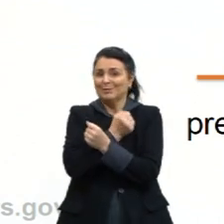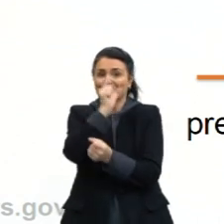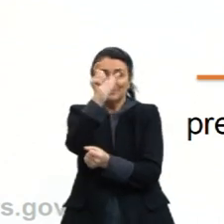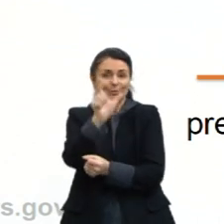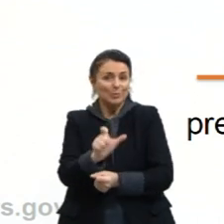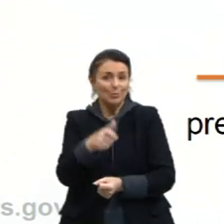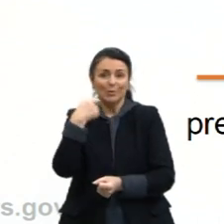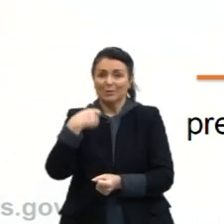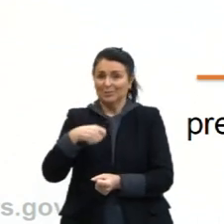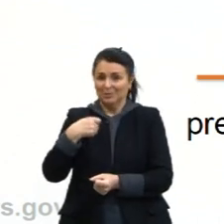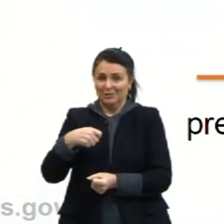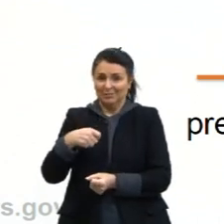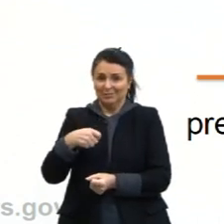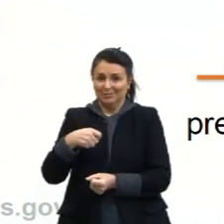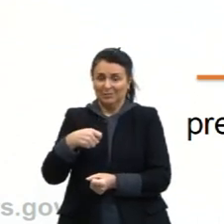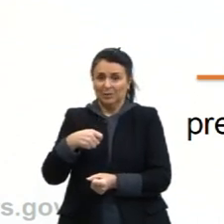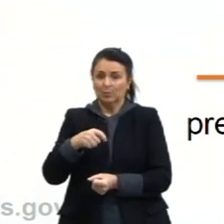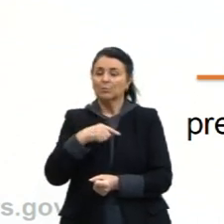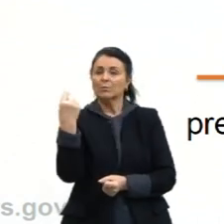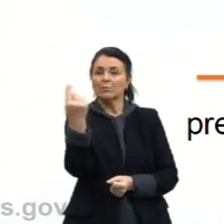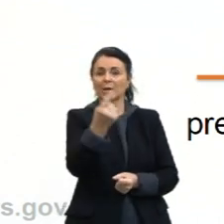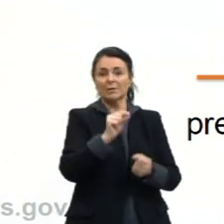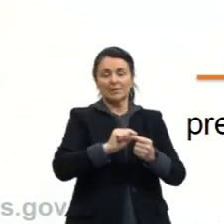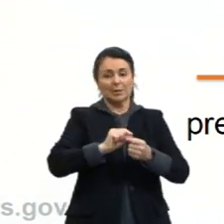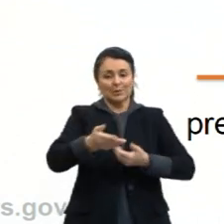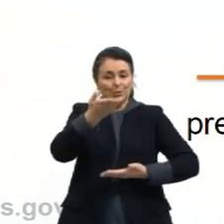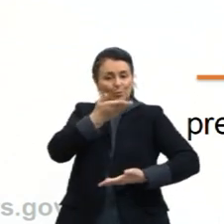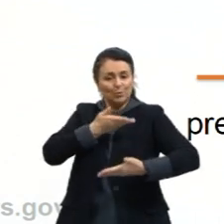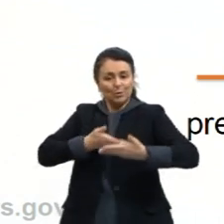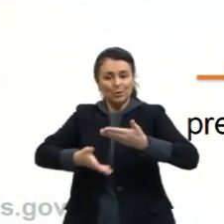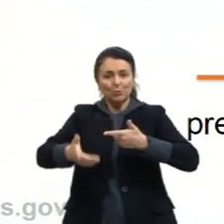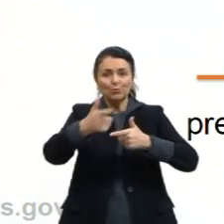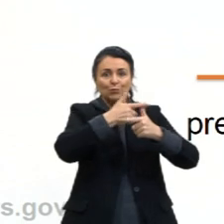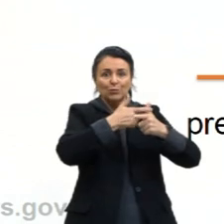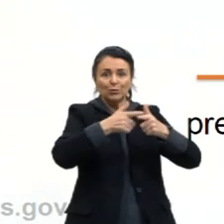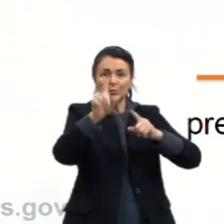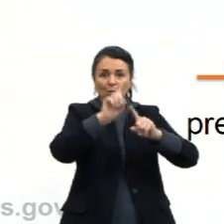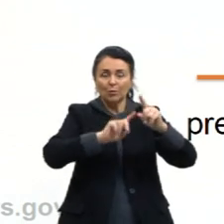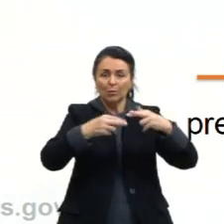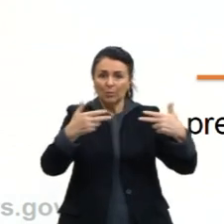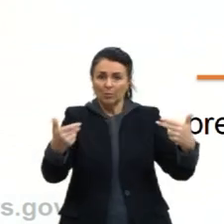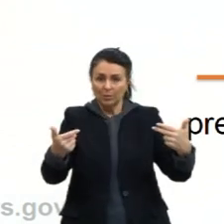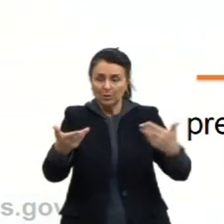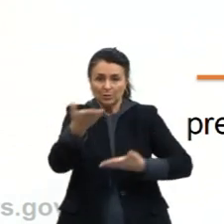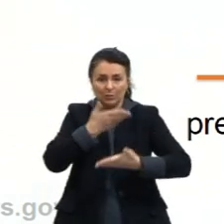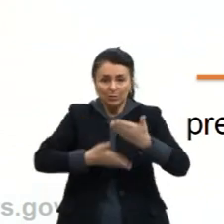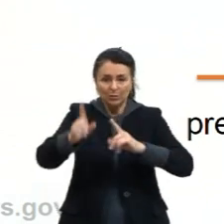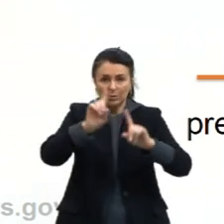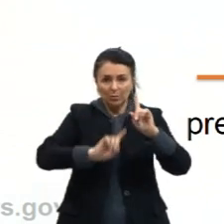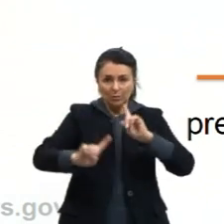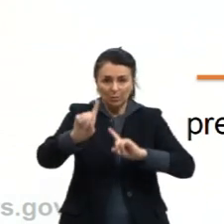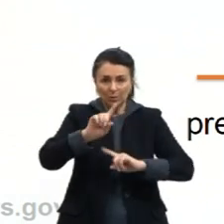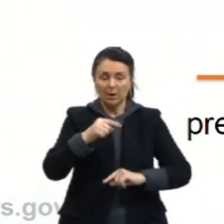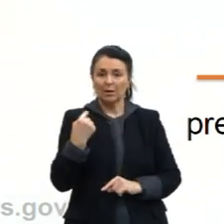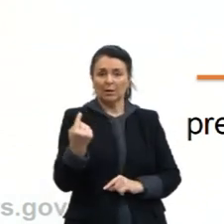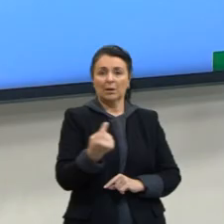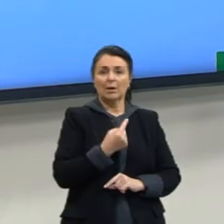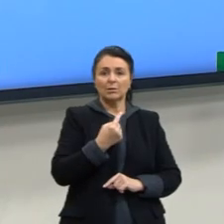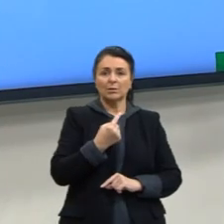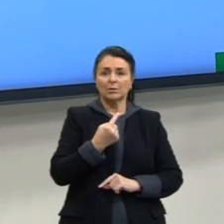pessoa então quando nós realizamos isso dividimos algo Compartilhamos algo a gente